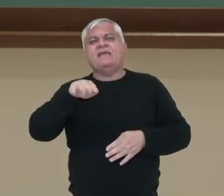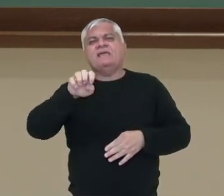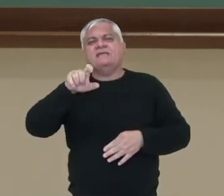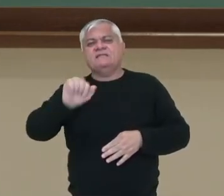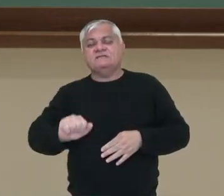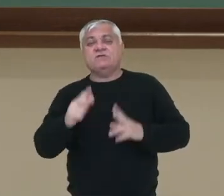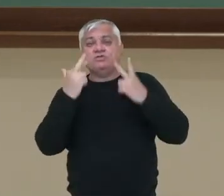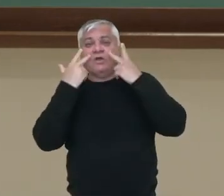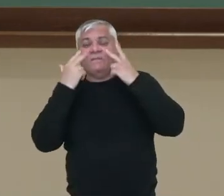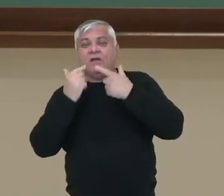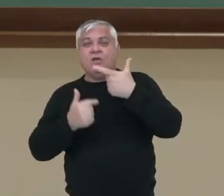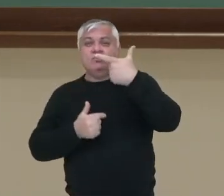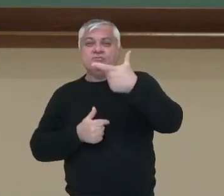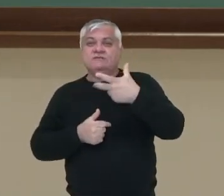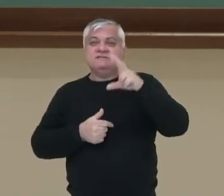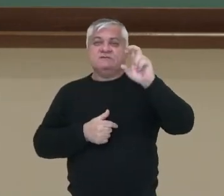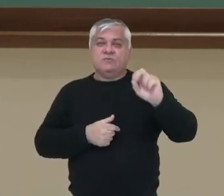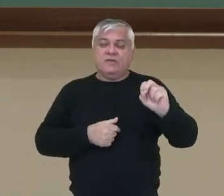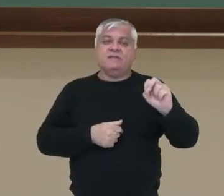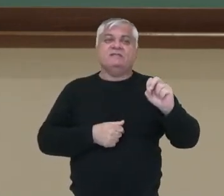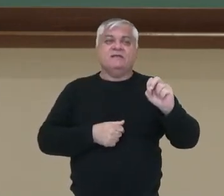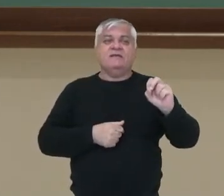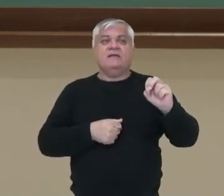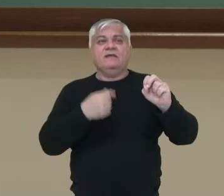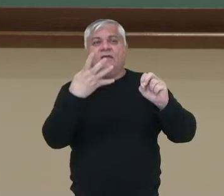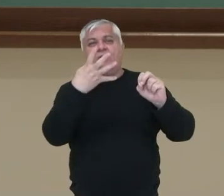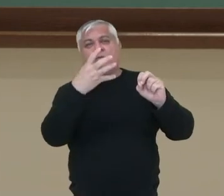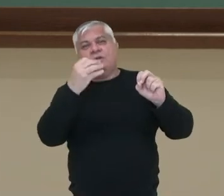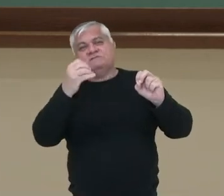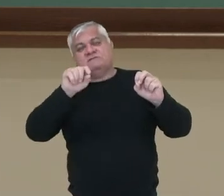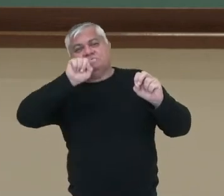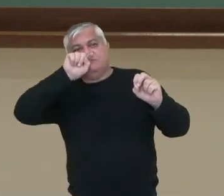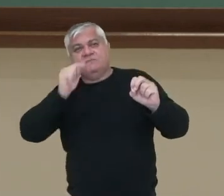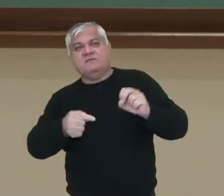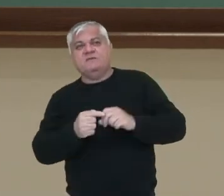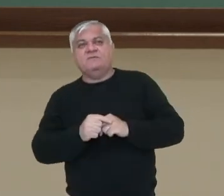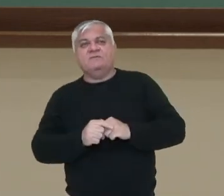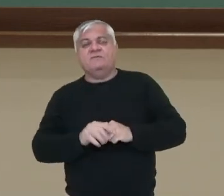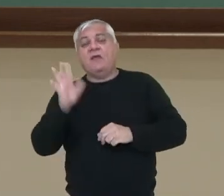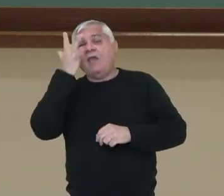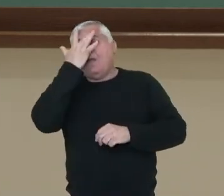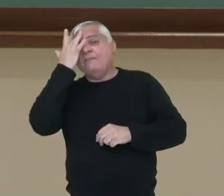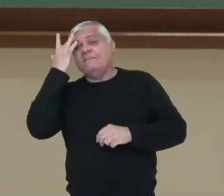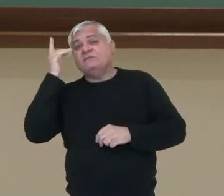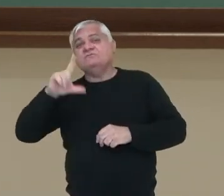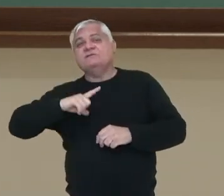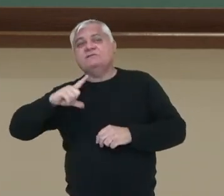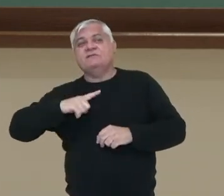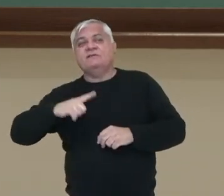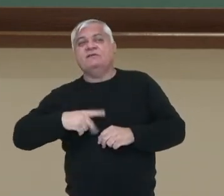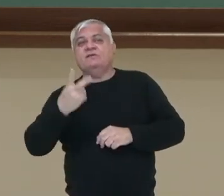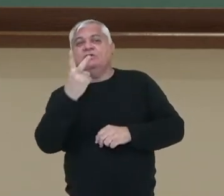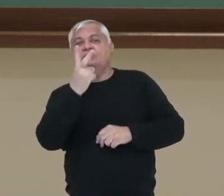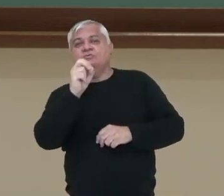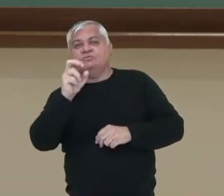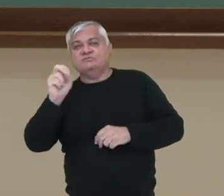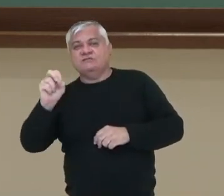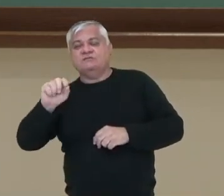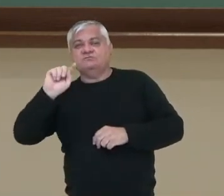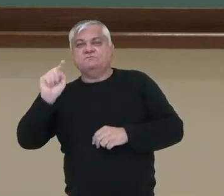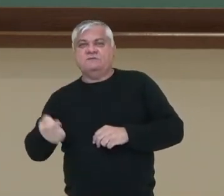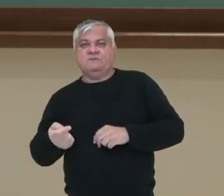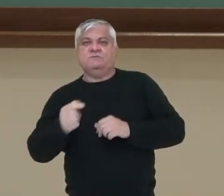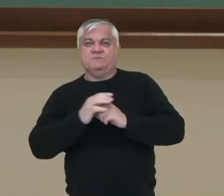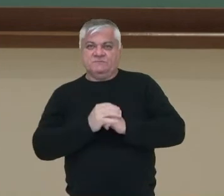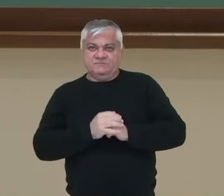normal seria entre 250.000 e 400.000 milímetros cúbicos, né? Por milímetro cúbico, e o paciente tem